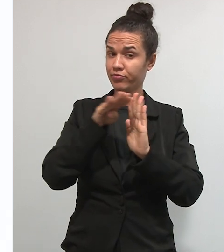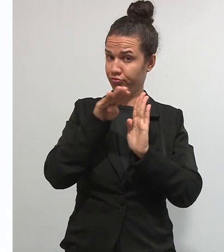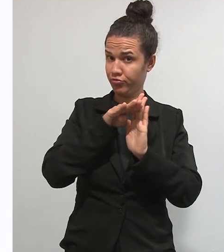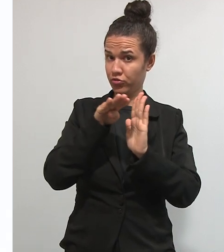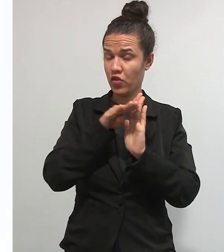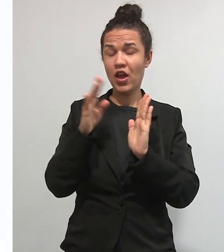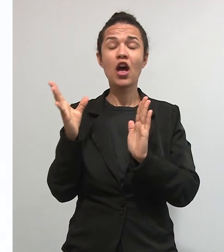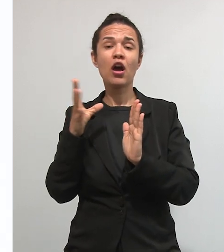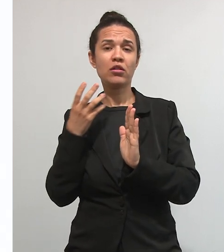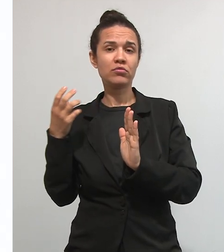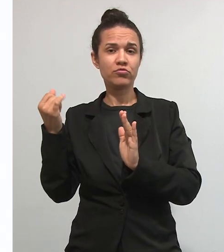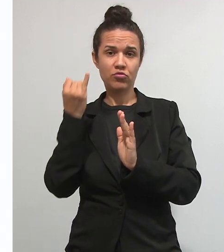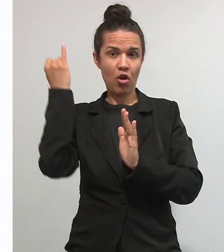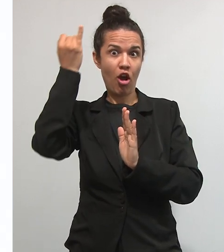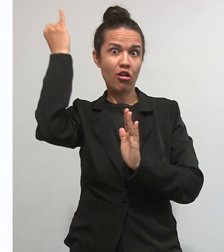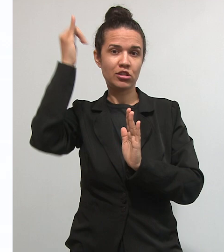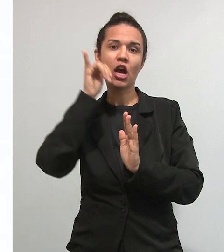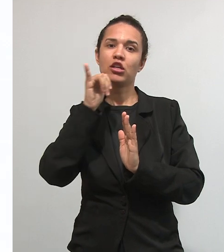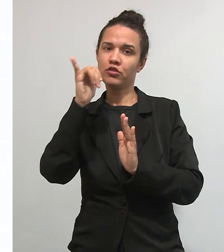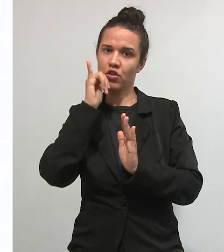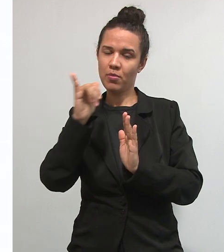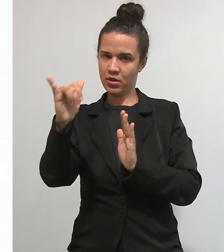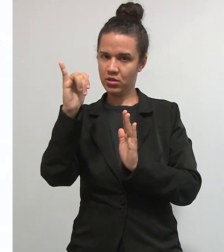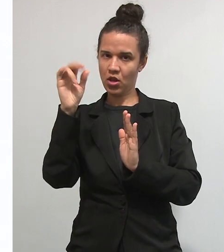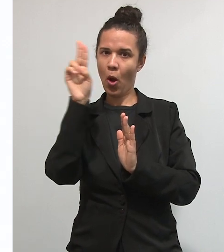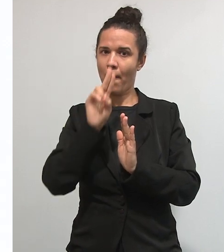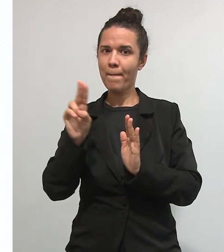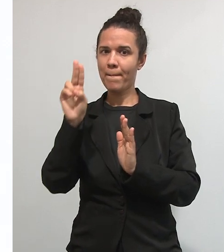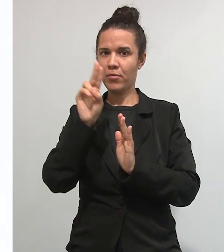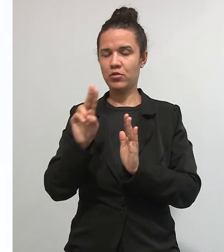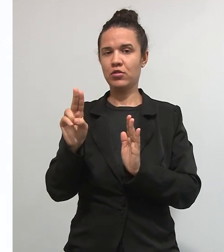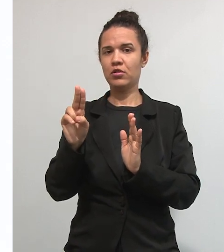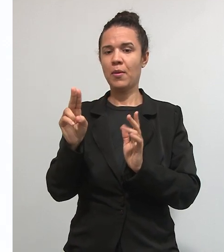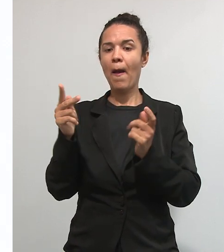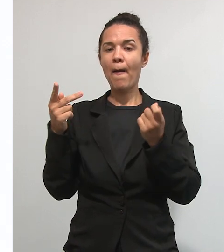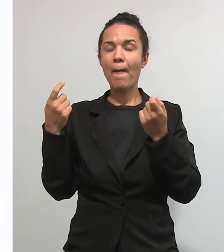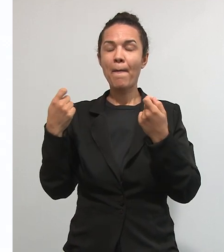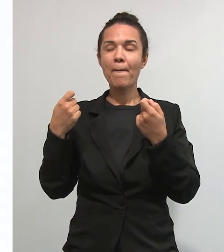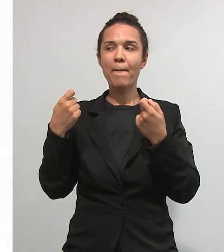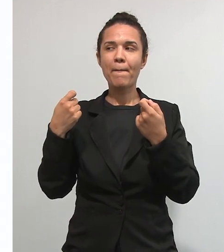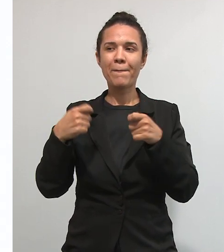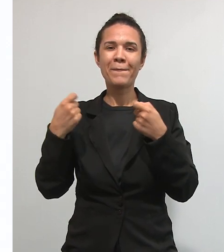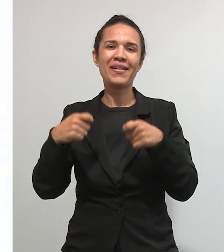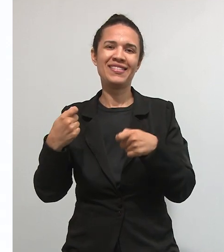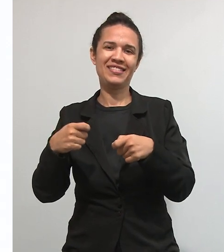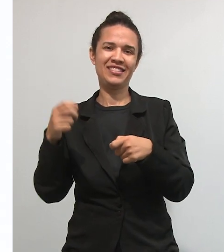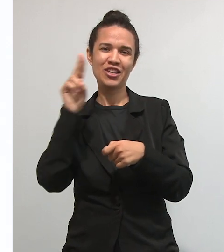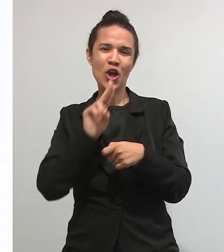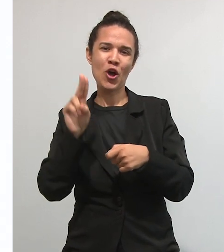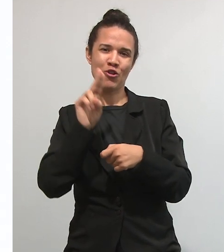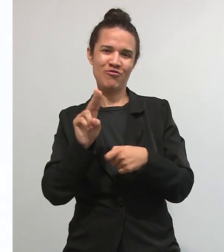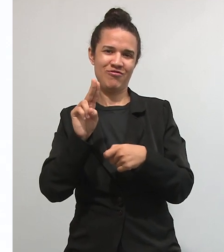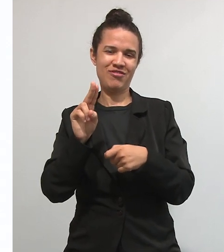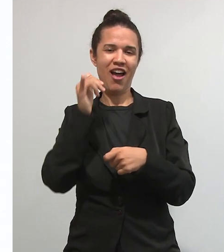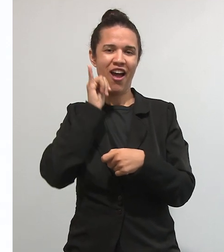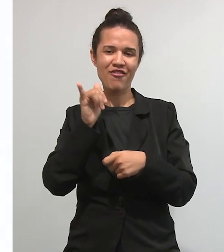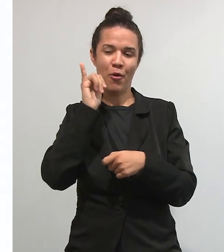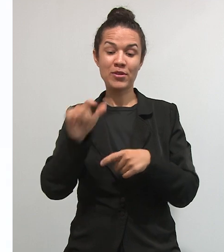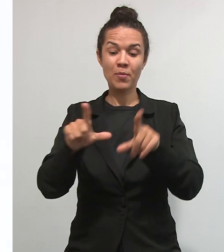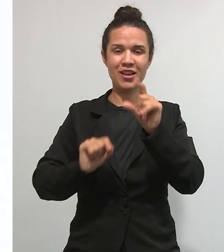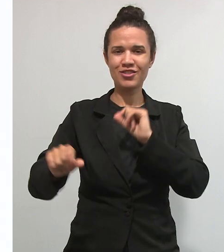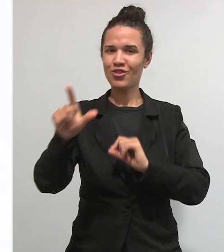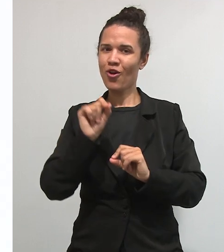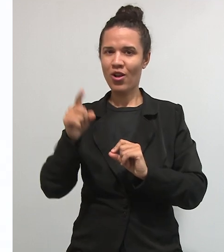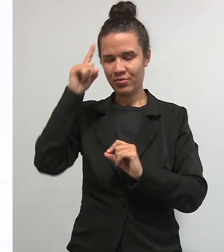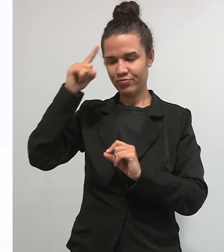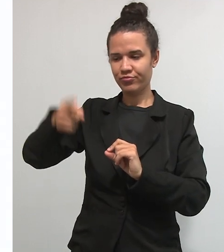ser, né, a informação aqui tem que ser o quê? Importante para o usuário tomar decisões. Não é isso?